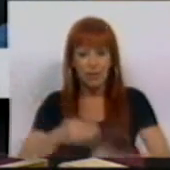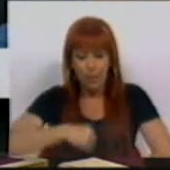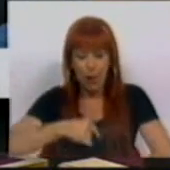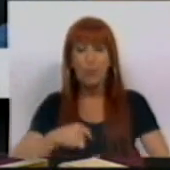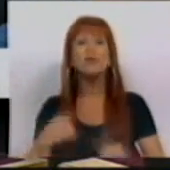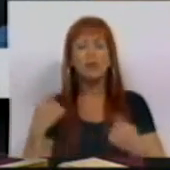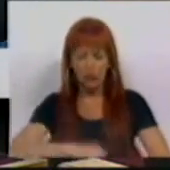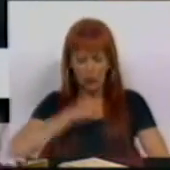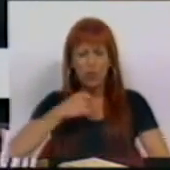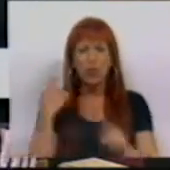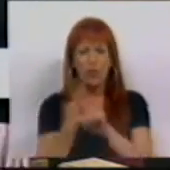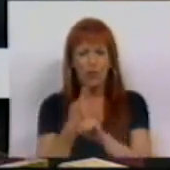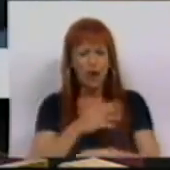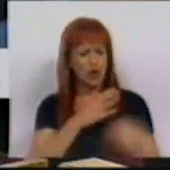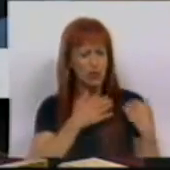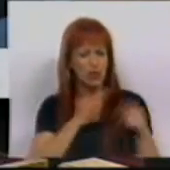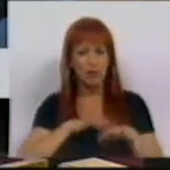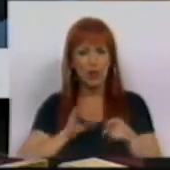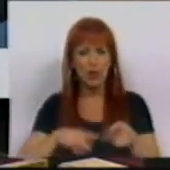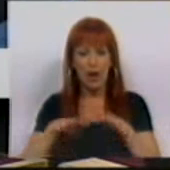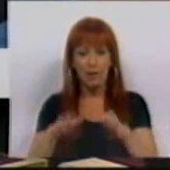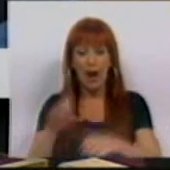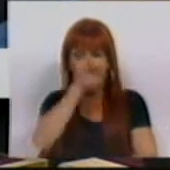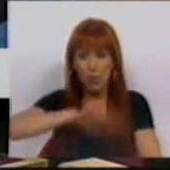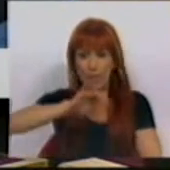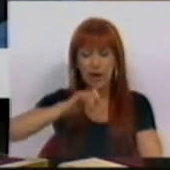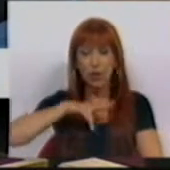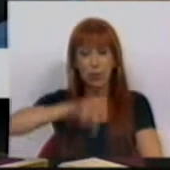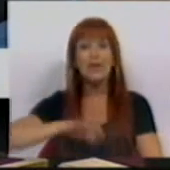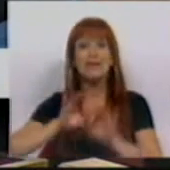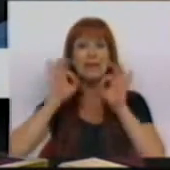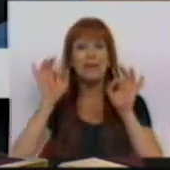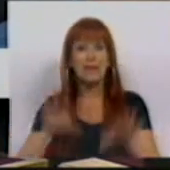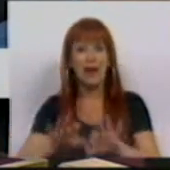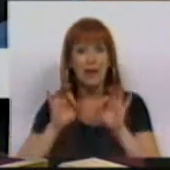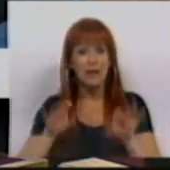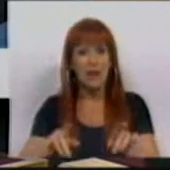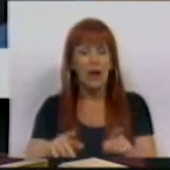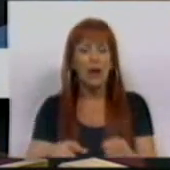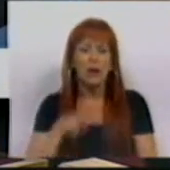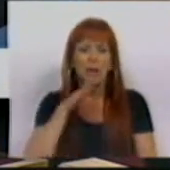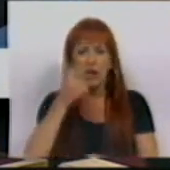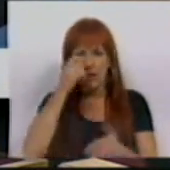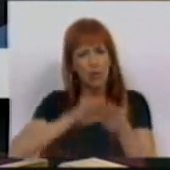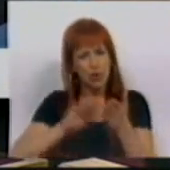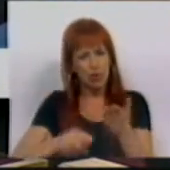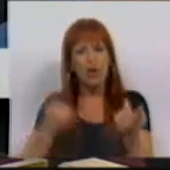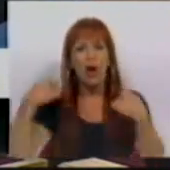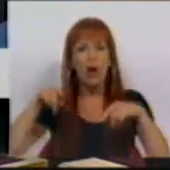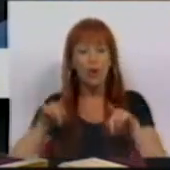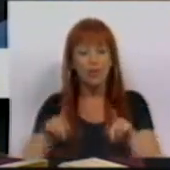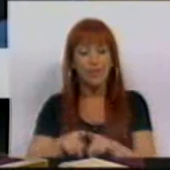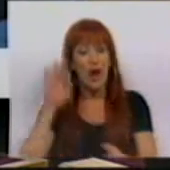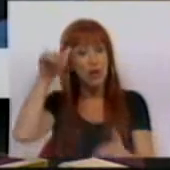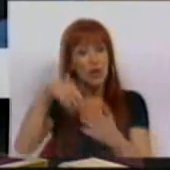preocupações permanentes dos sucessivos responsáveis pela pasta do ambiente em Portugal, como bem assinalam os peticionários, embora as